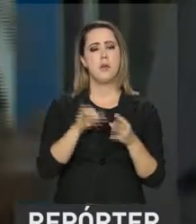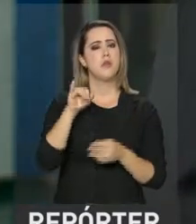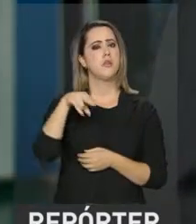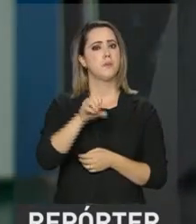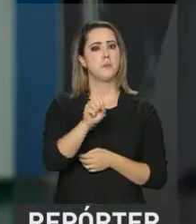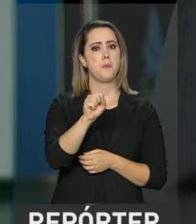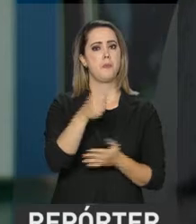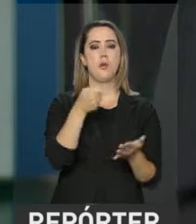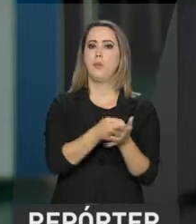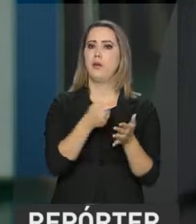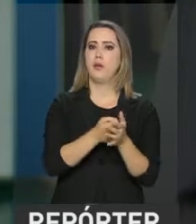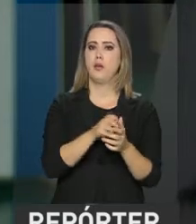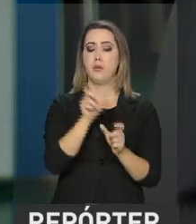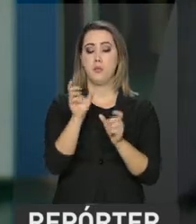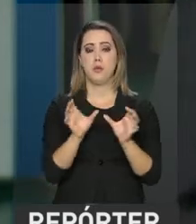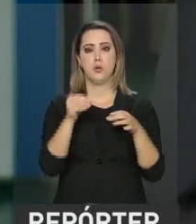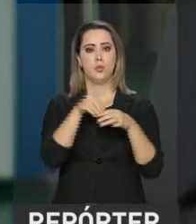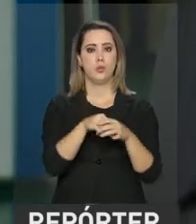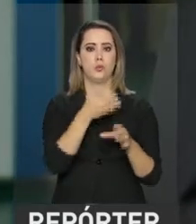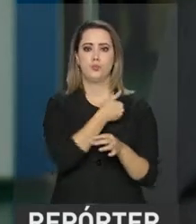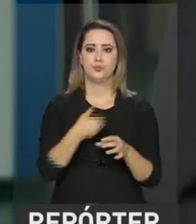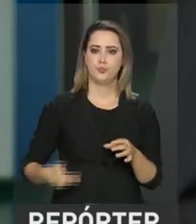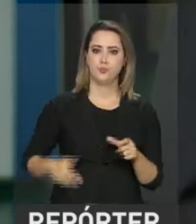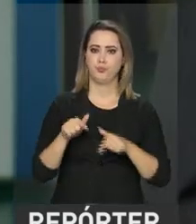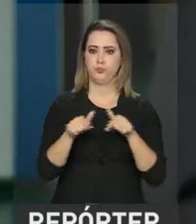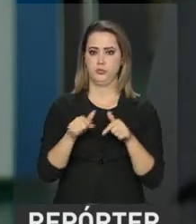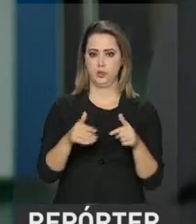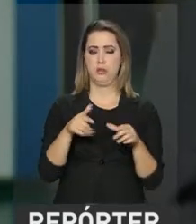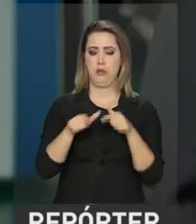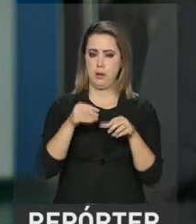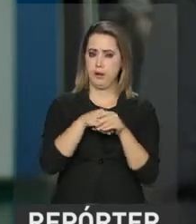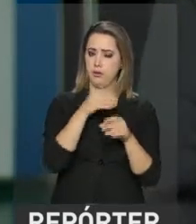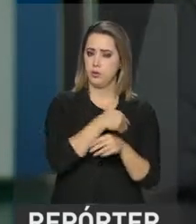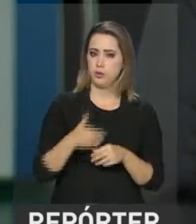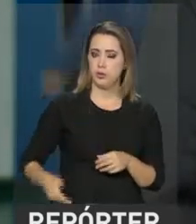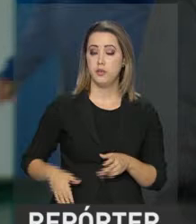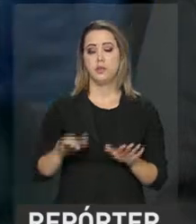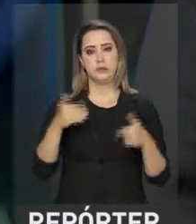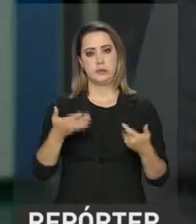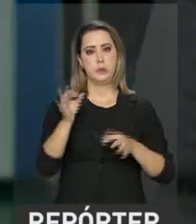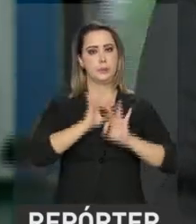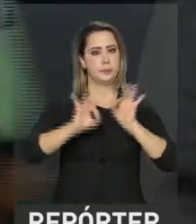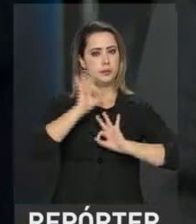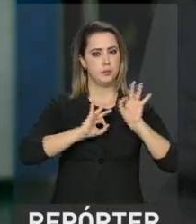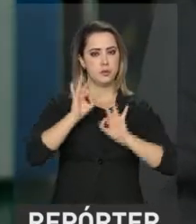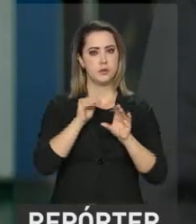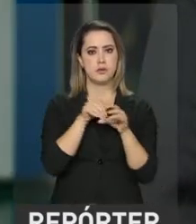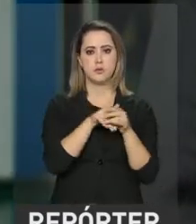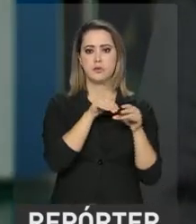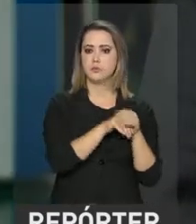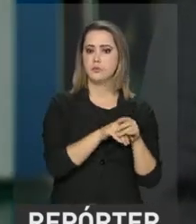ea folha de pagamento dos servidores públicos é por isso que a elaboração ea votação da lei de diretrizes